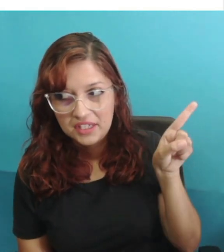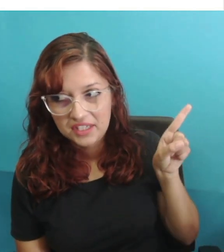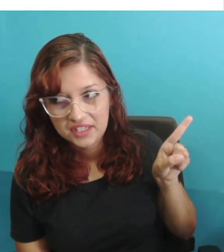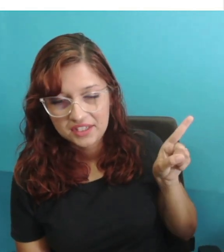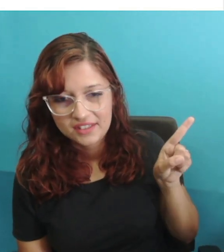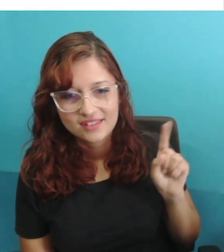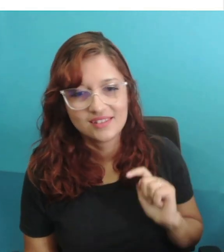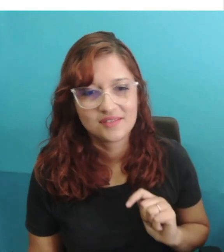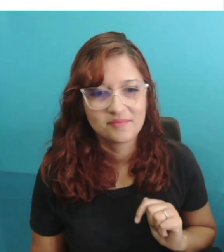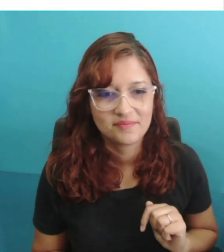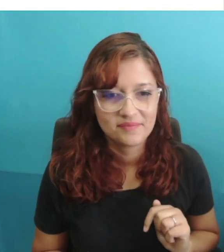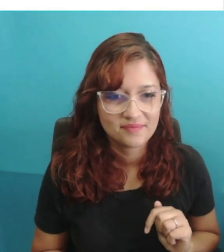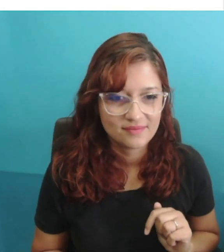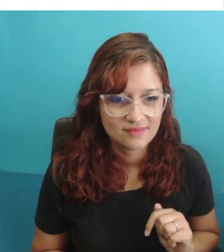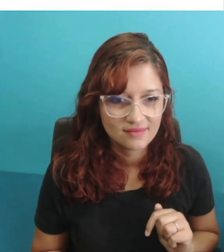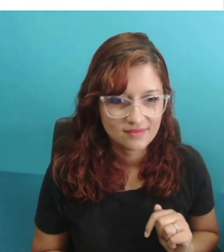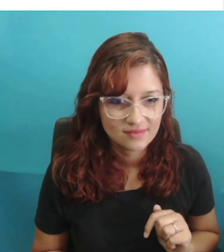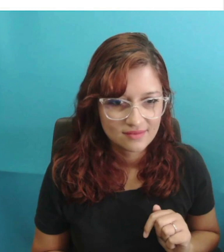eles